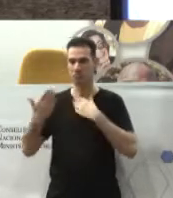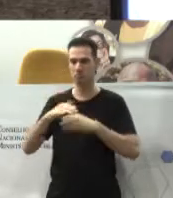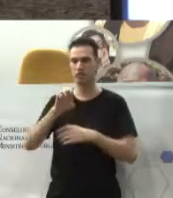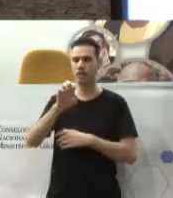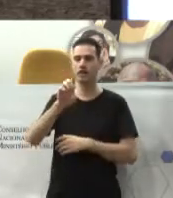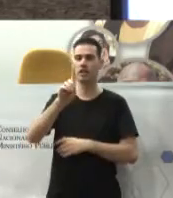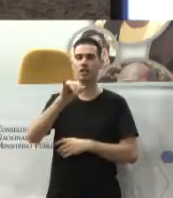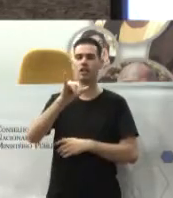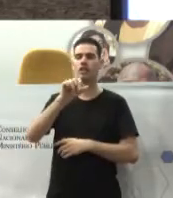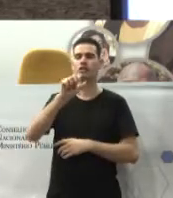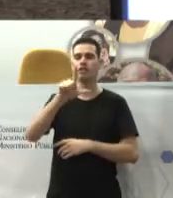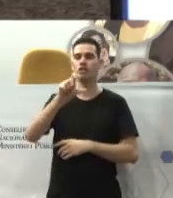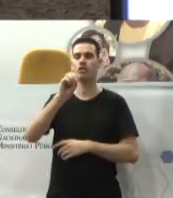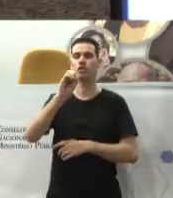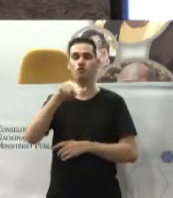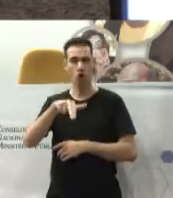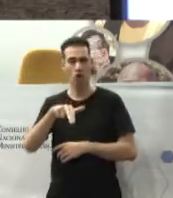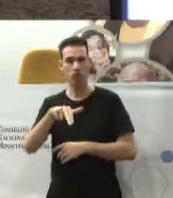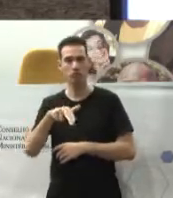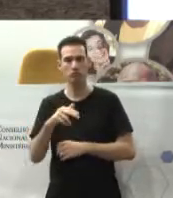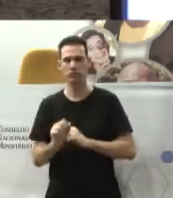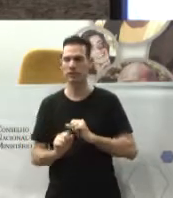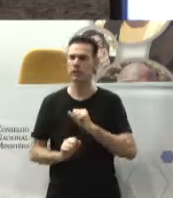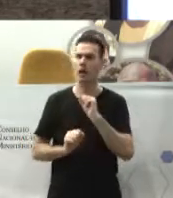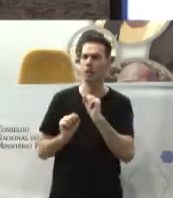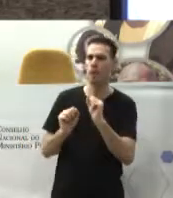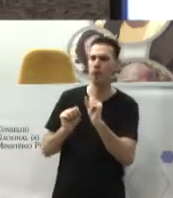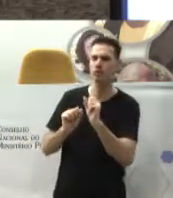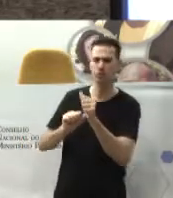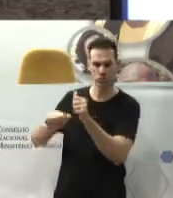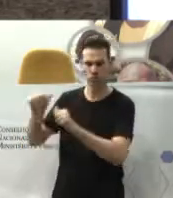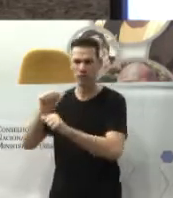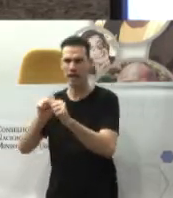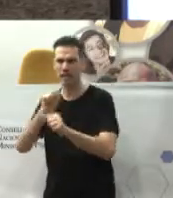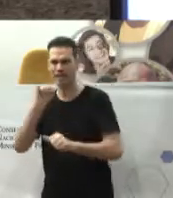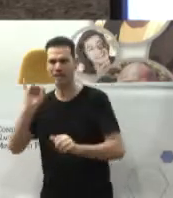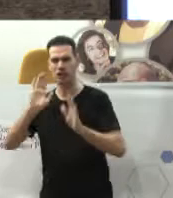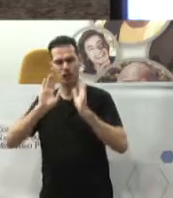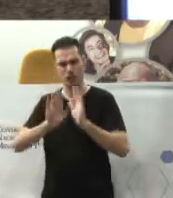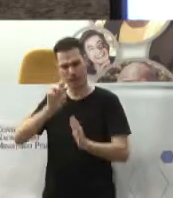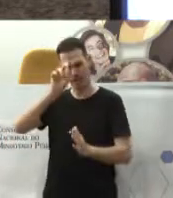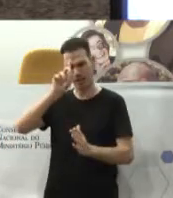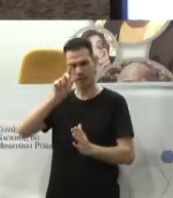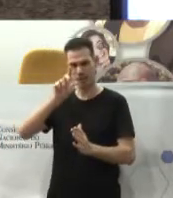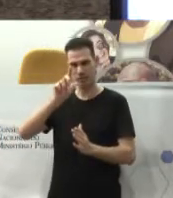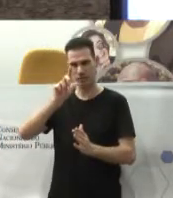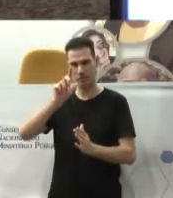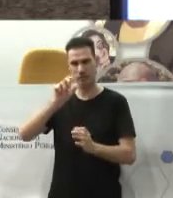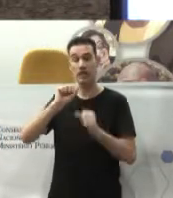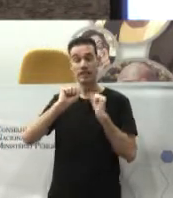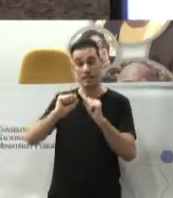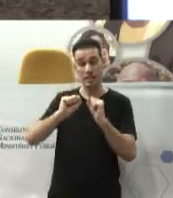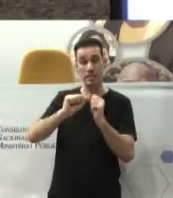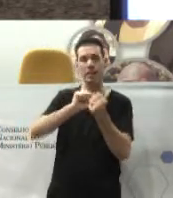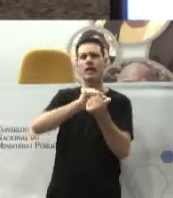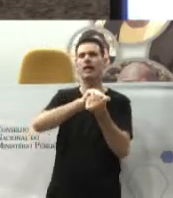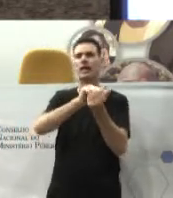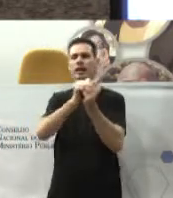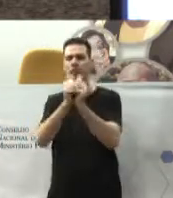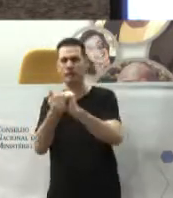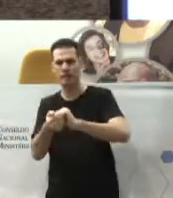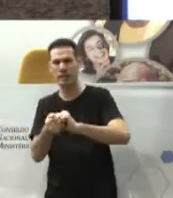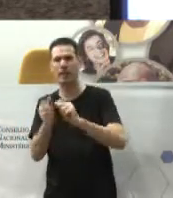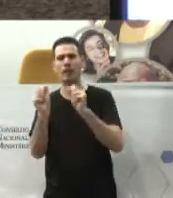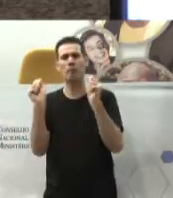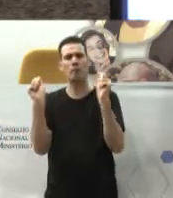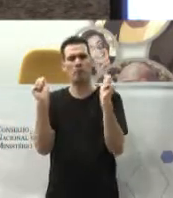durante um tempo aqui essa questão. Ele pode ser alterado se a tutela for adequada. Se a tutela que eu